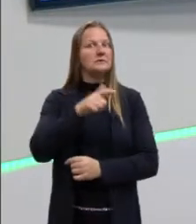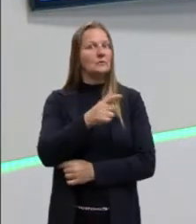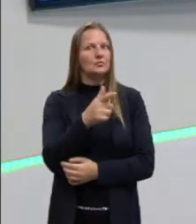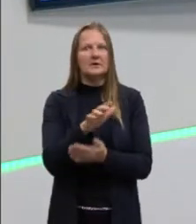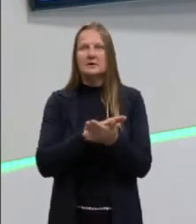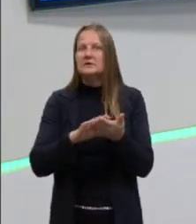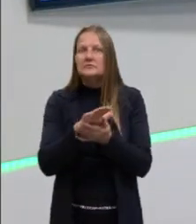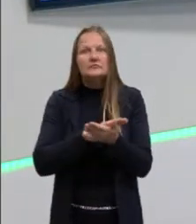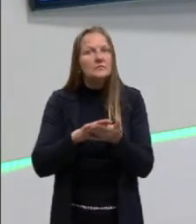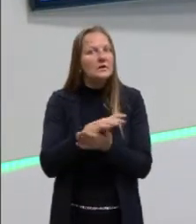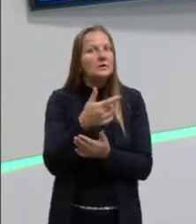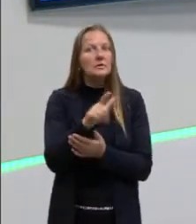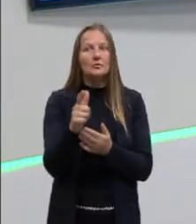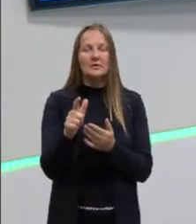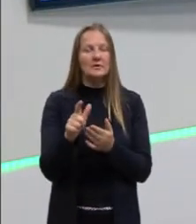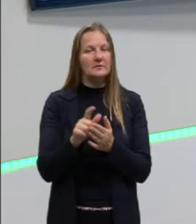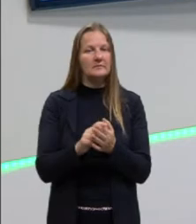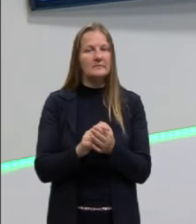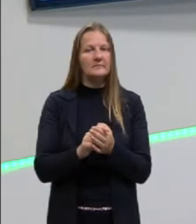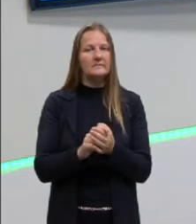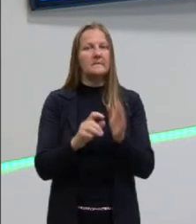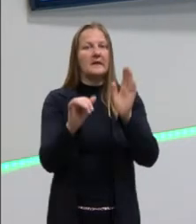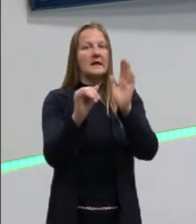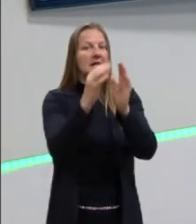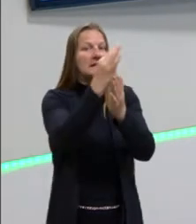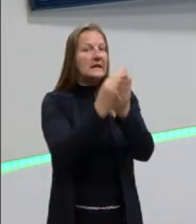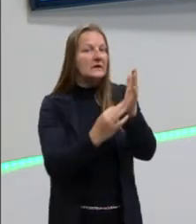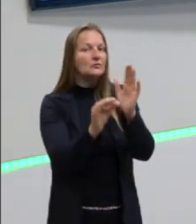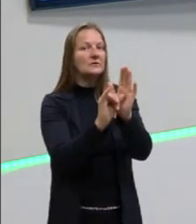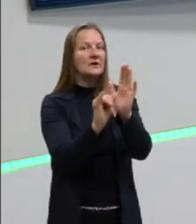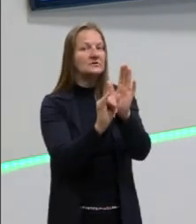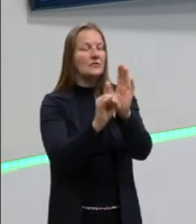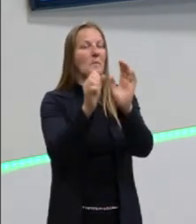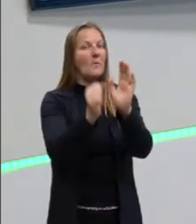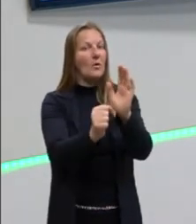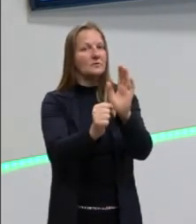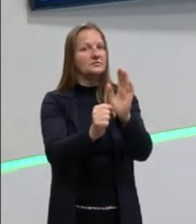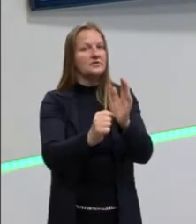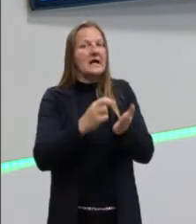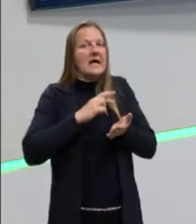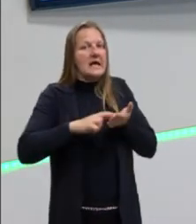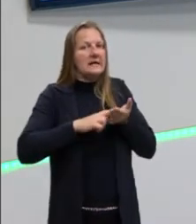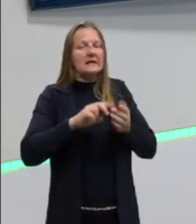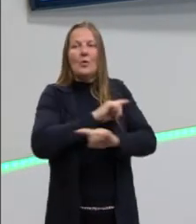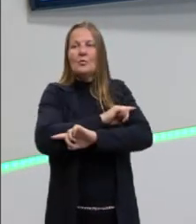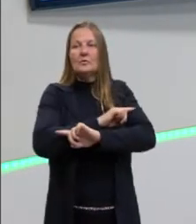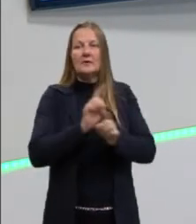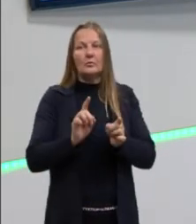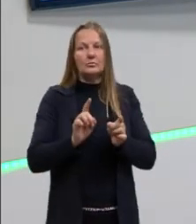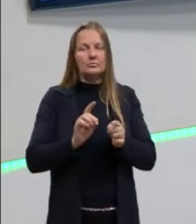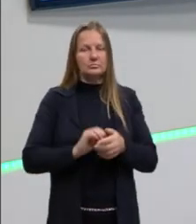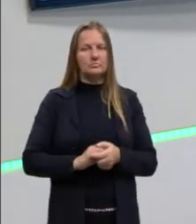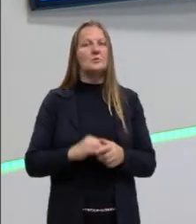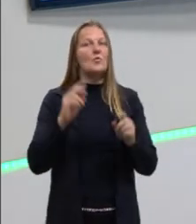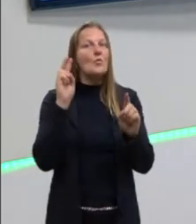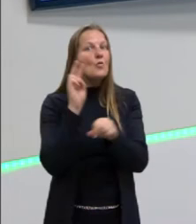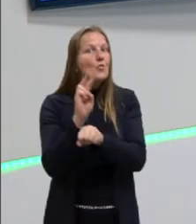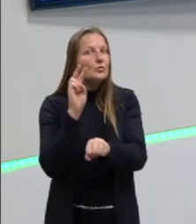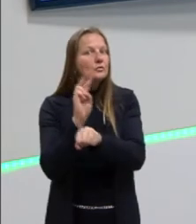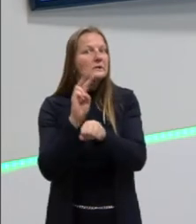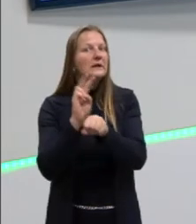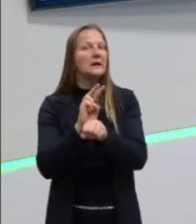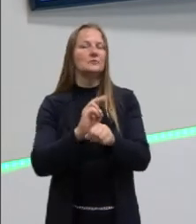do texto narrativo e perceber esses Miúdos que são a diferença entre a redação